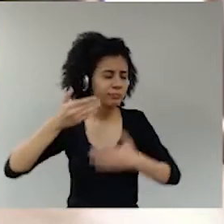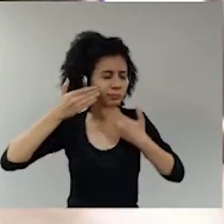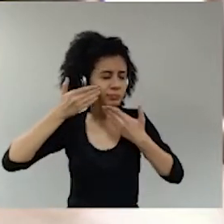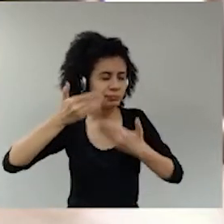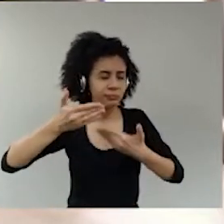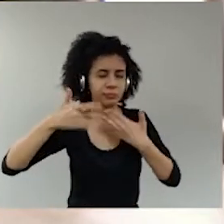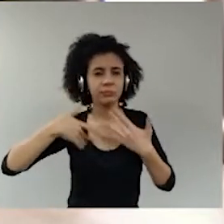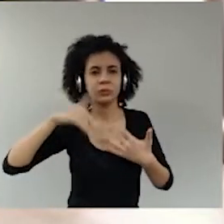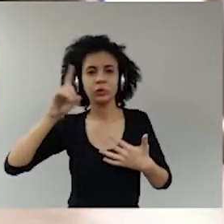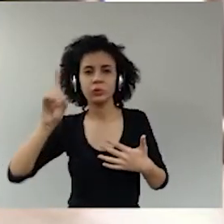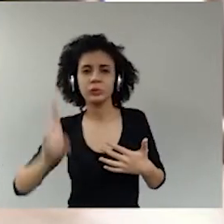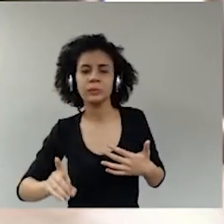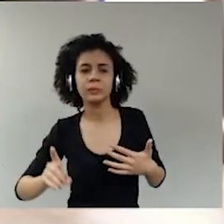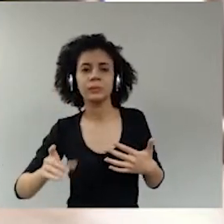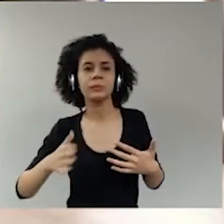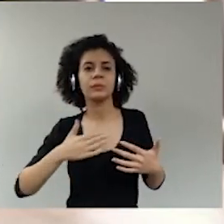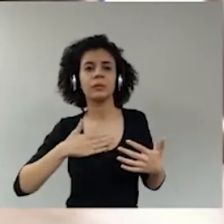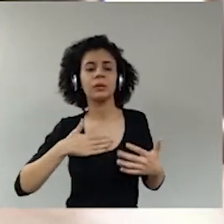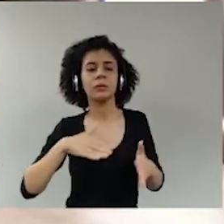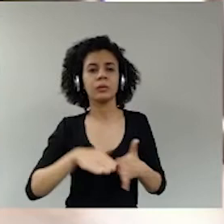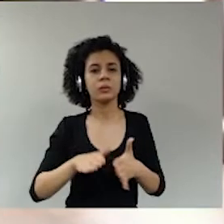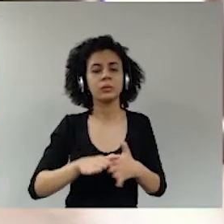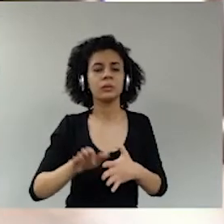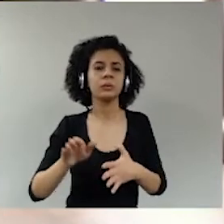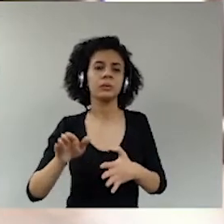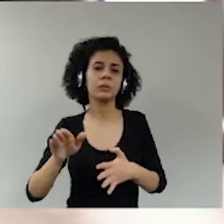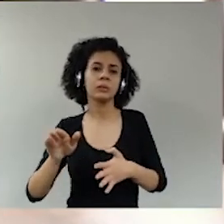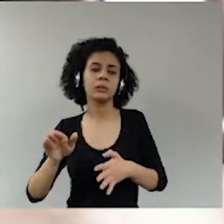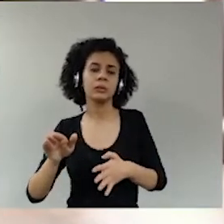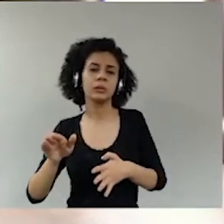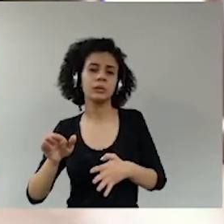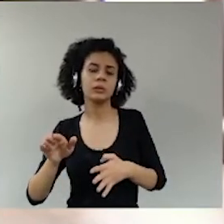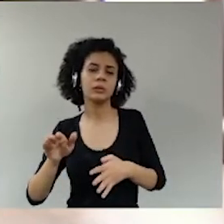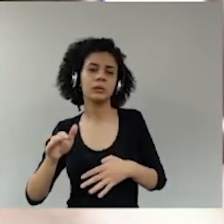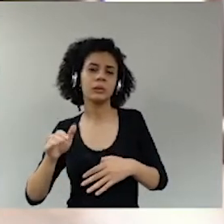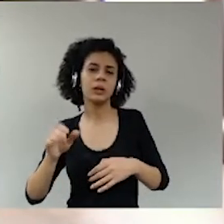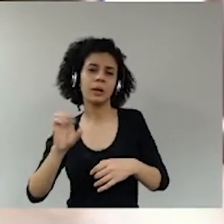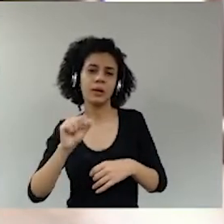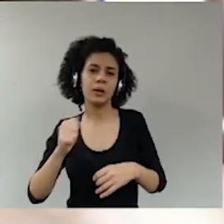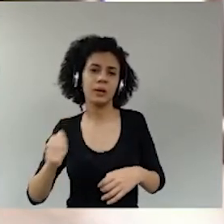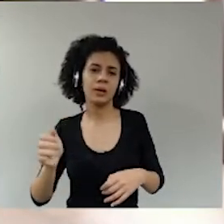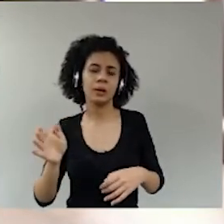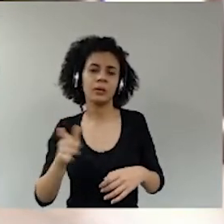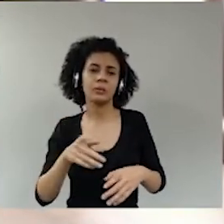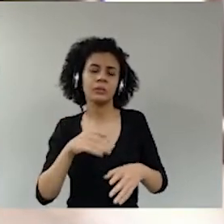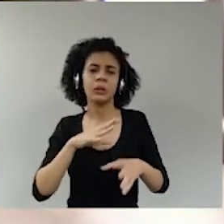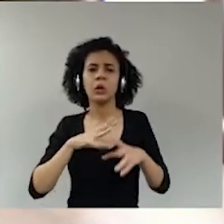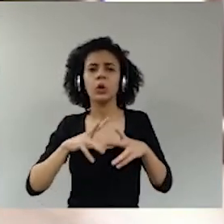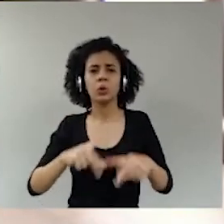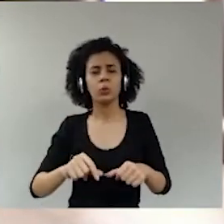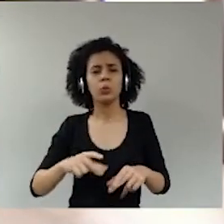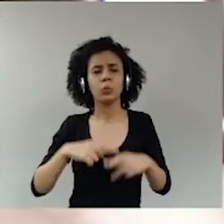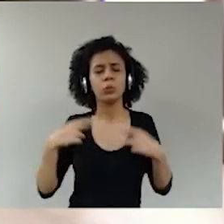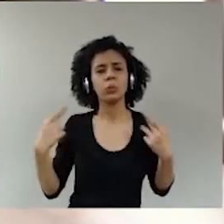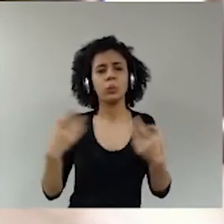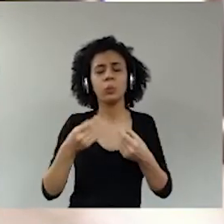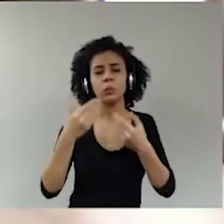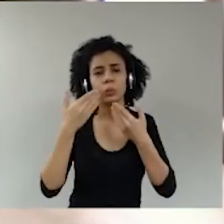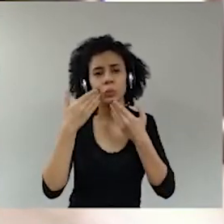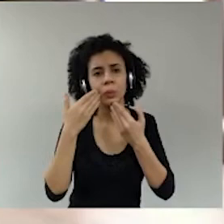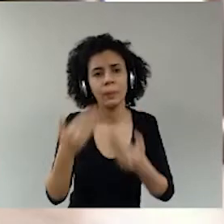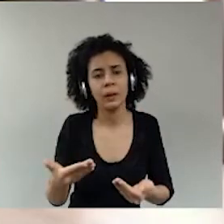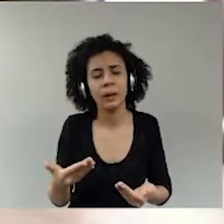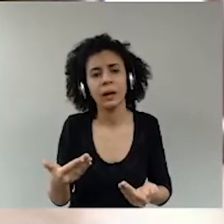minha diretoria, aos conselheiros e conselheiras, a Caixa de Assistência, todas as comissões. Muito